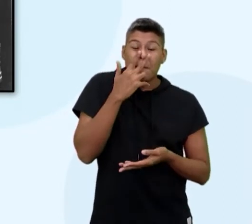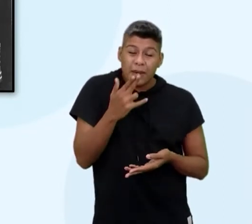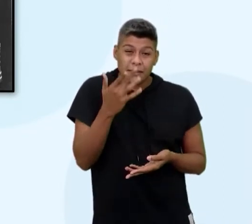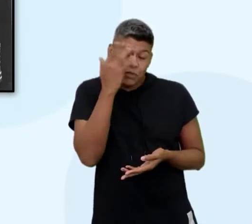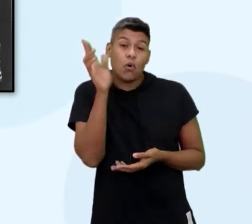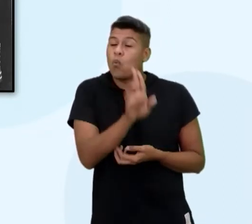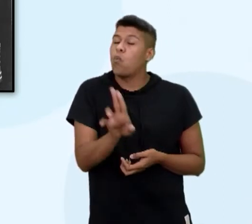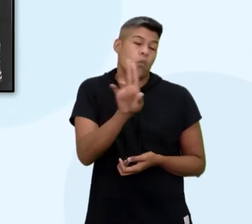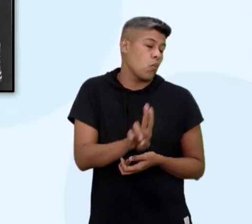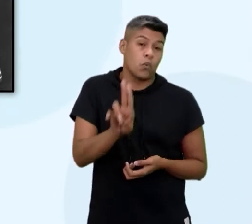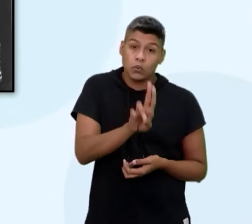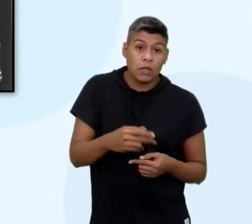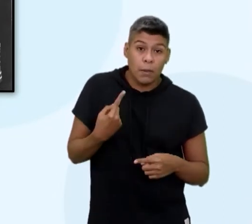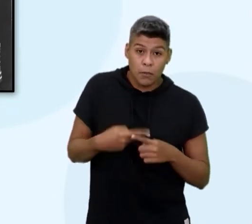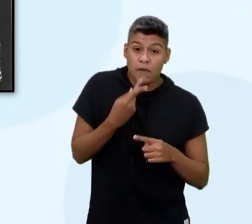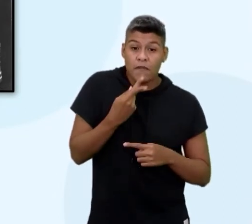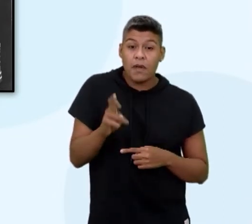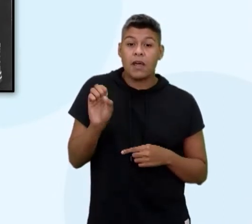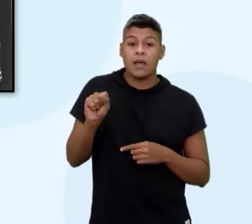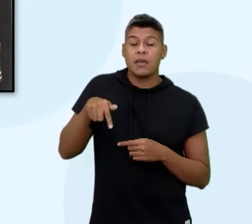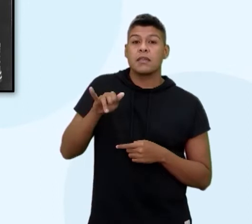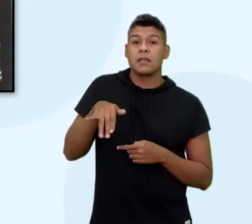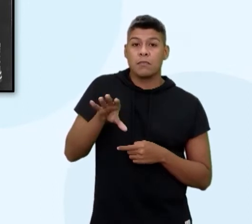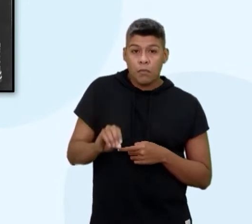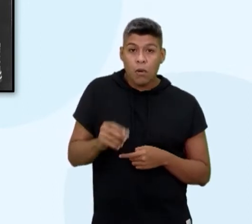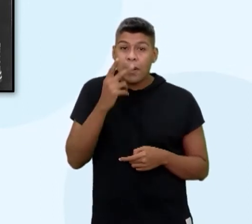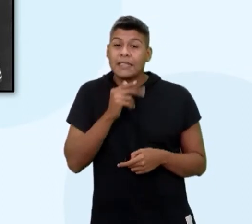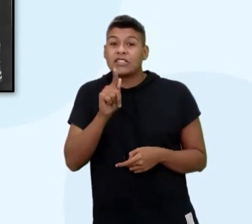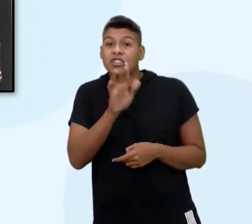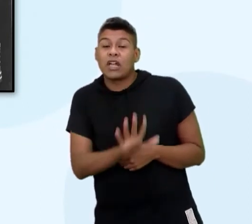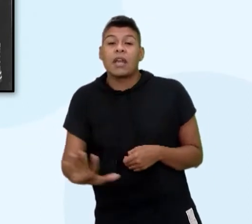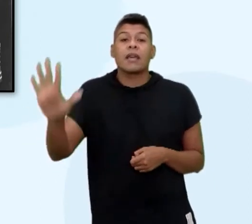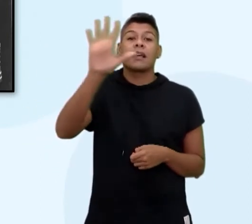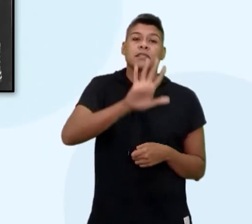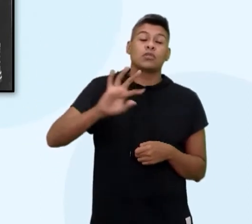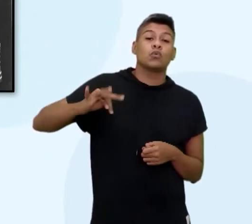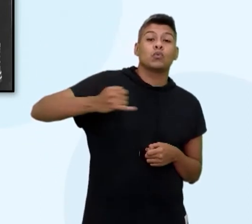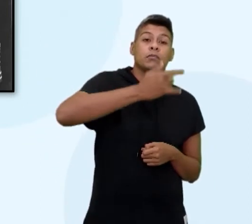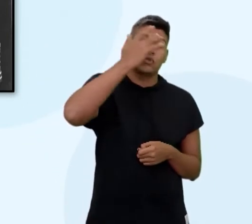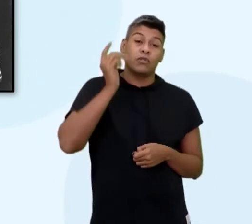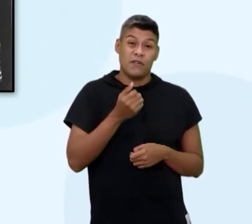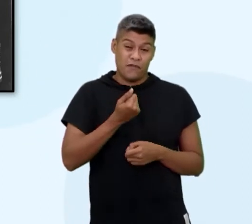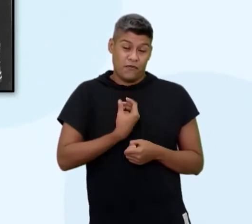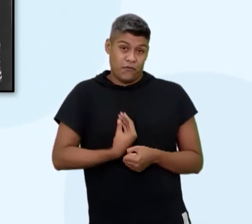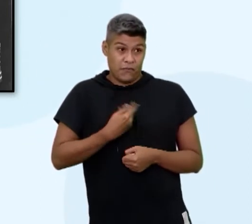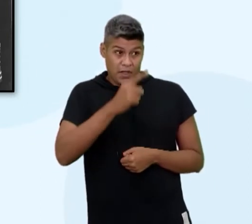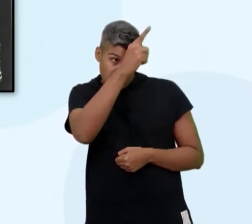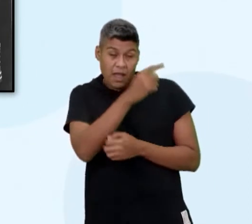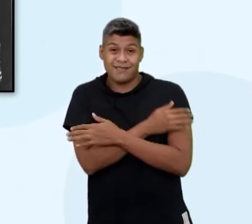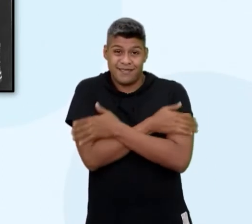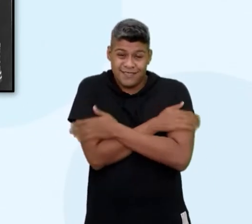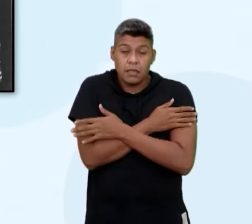Por quê? Quando a gente fala de esquimó, a gente está generalizando os muitos povos que vivem no Ártico. Então, existem